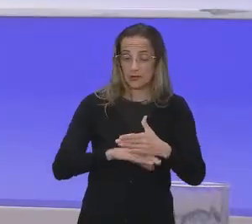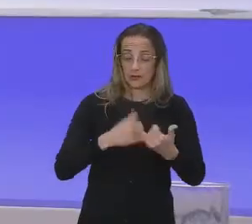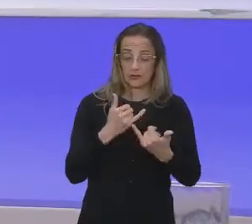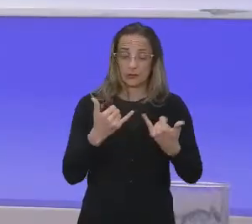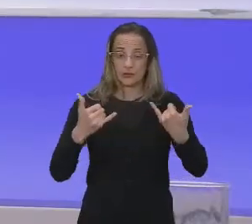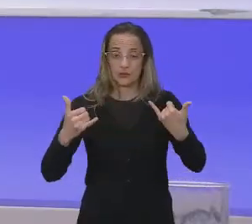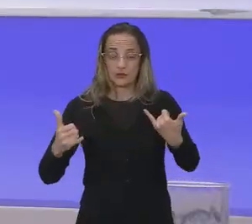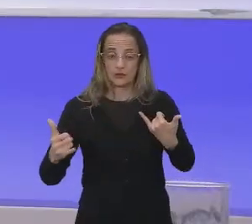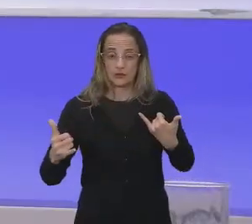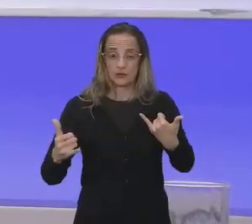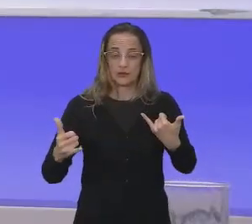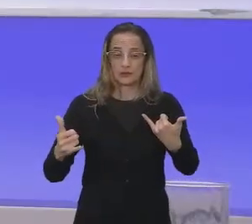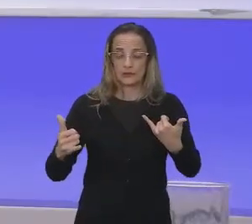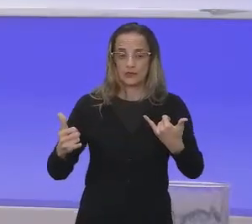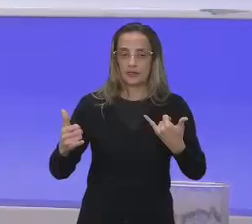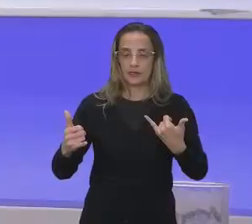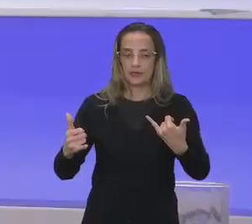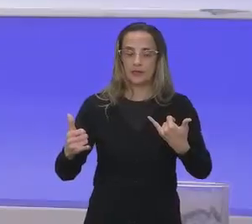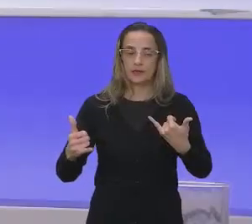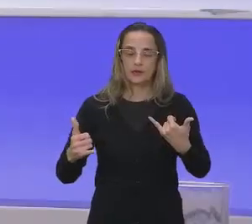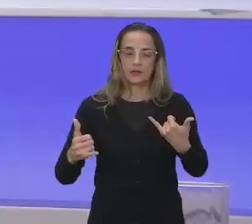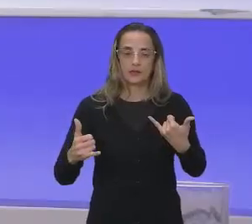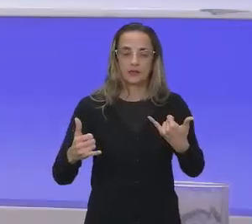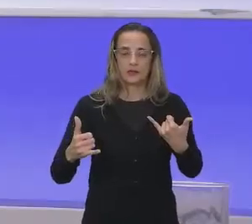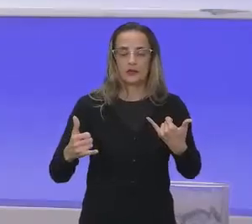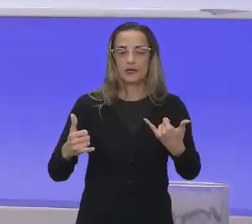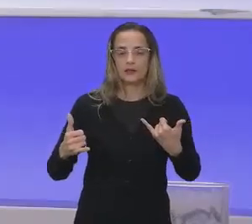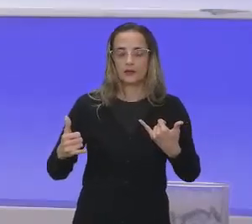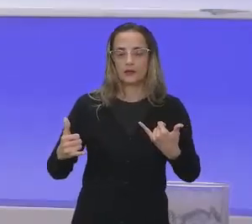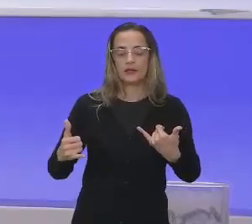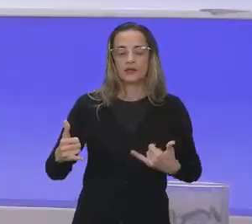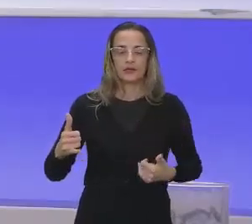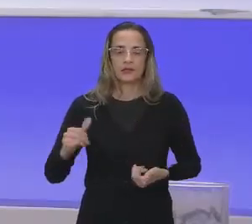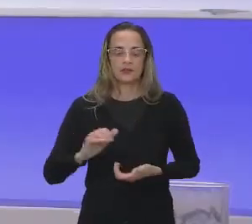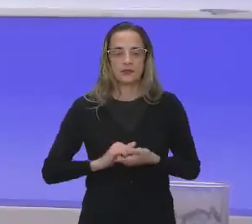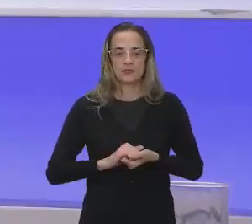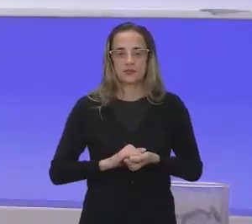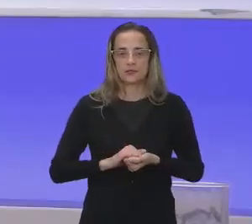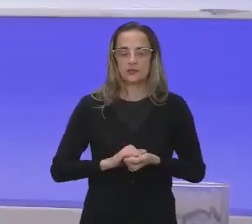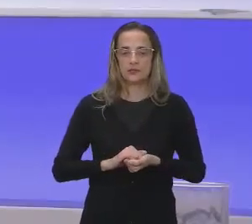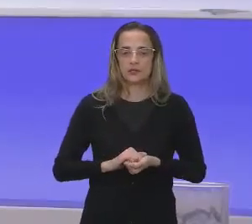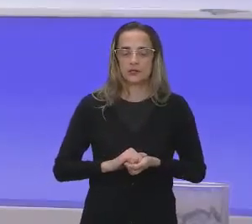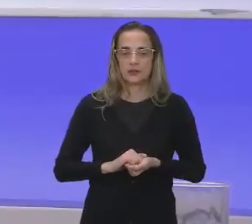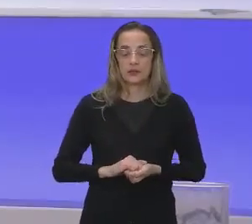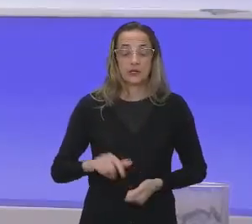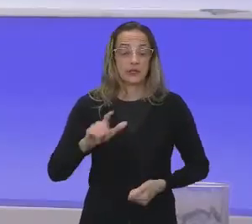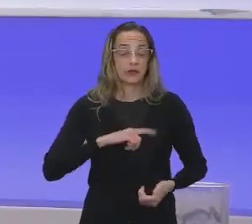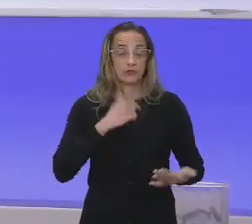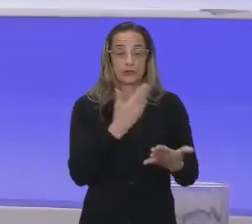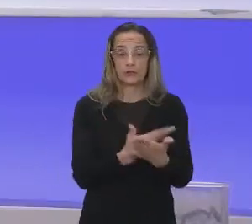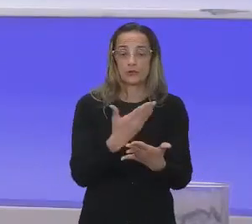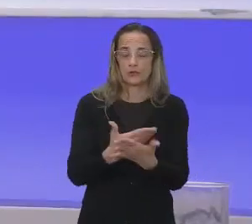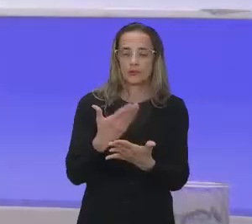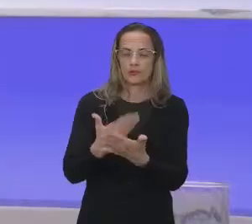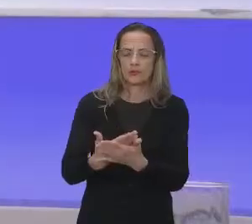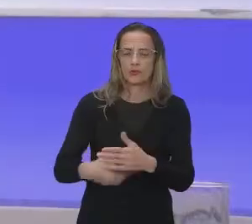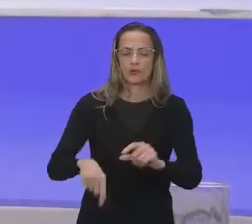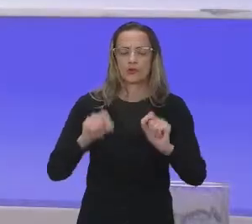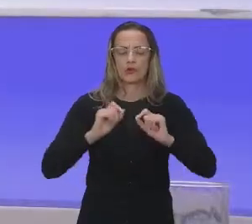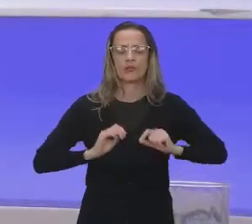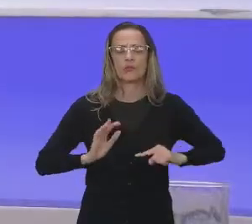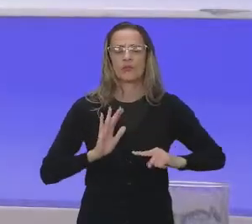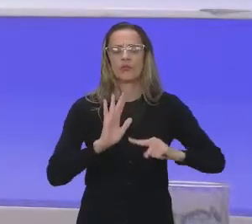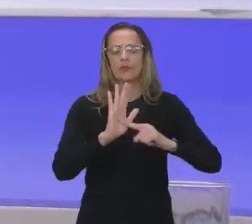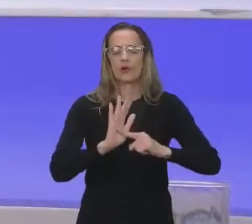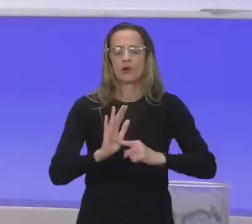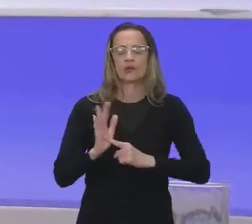uma tecnologia que está em desenvolvimento e está crescendo ali. A gente tem estudos que mostram